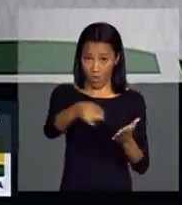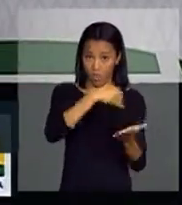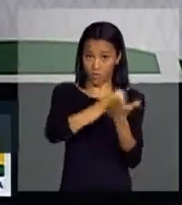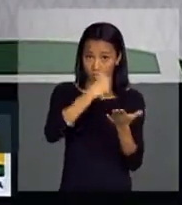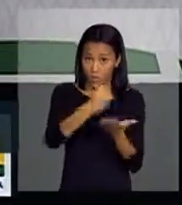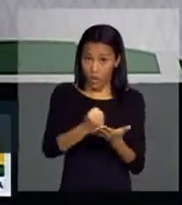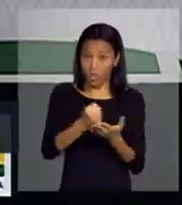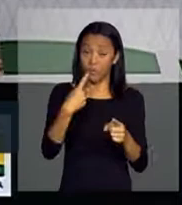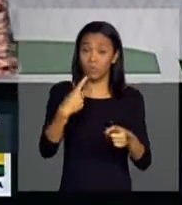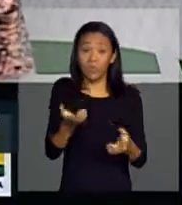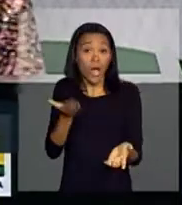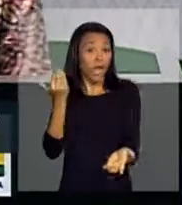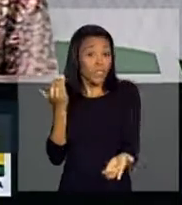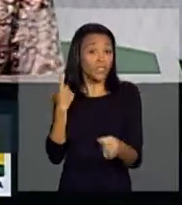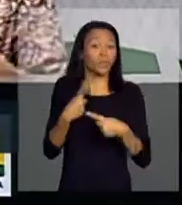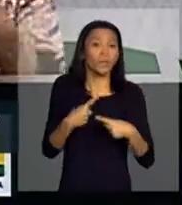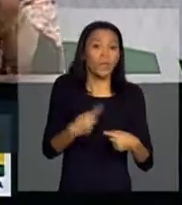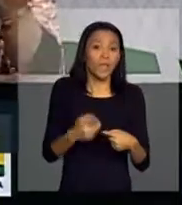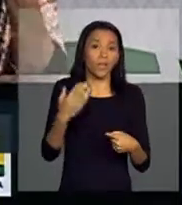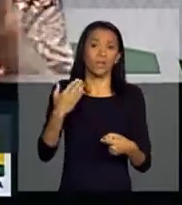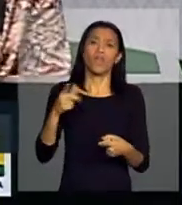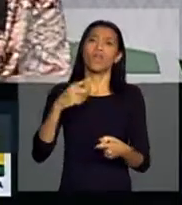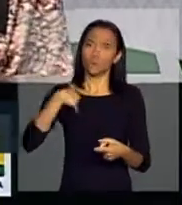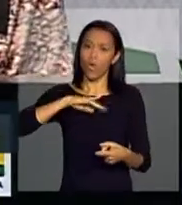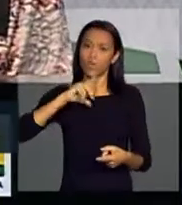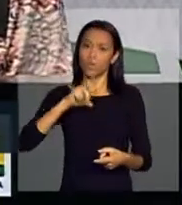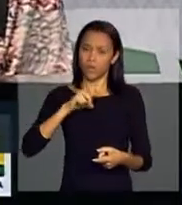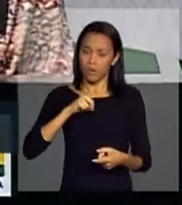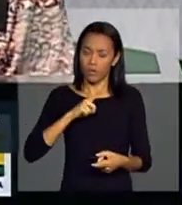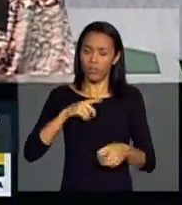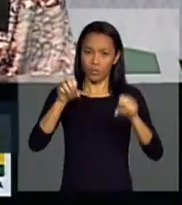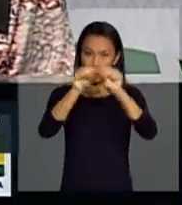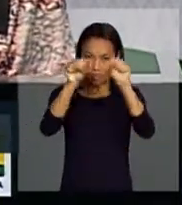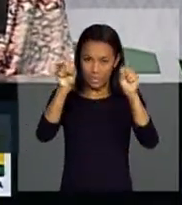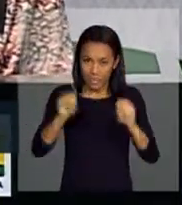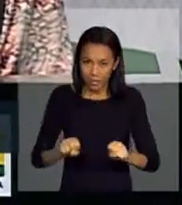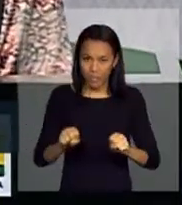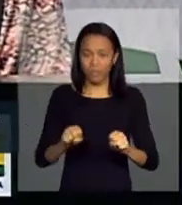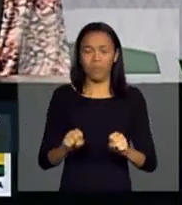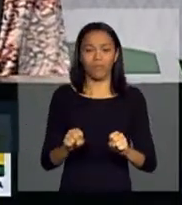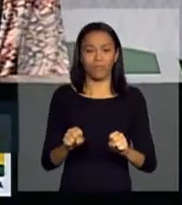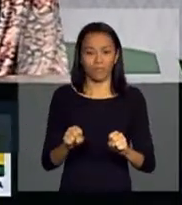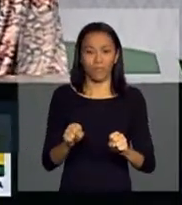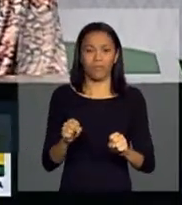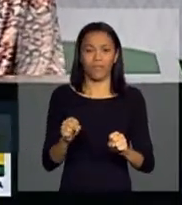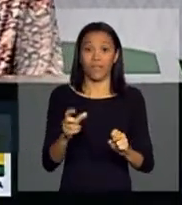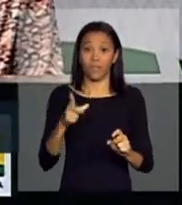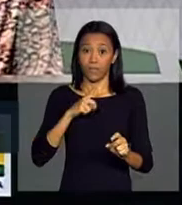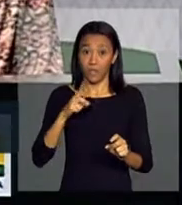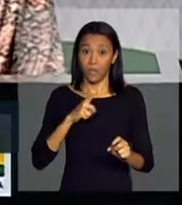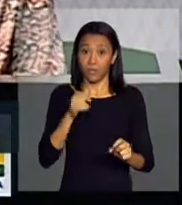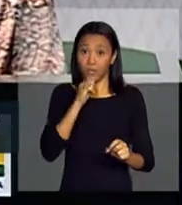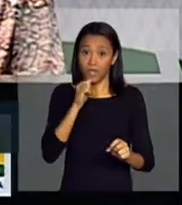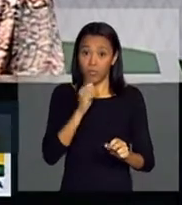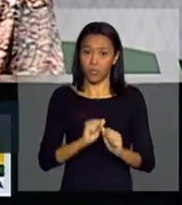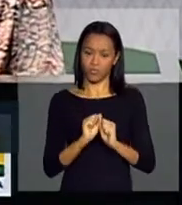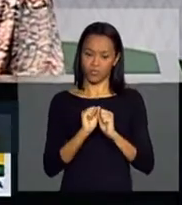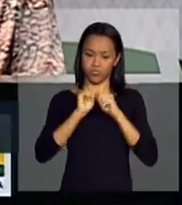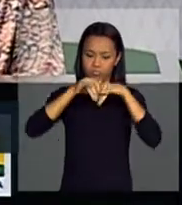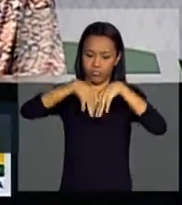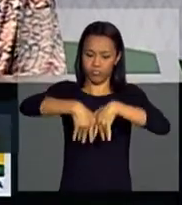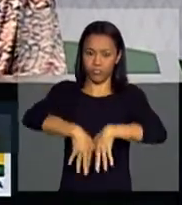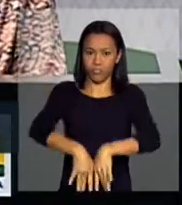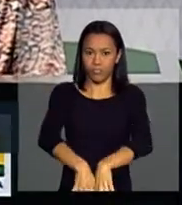porque vencia nós temos um sistema muito interessante nós temos hidrelétricas as